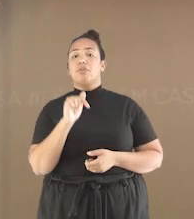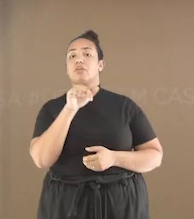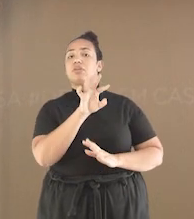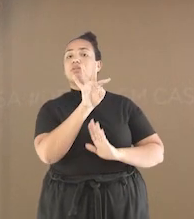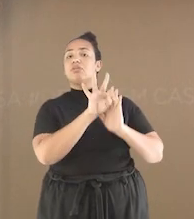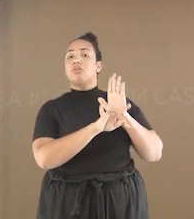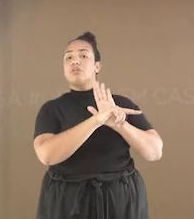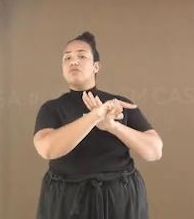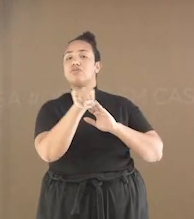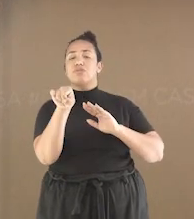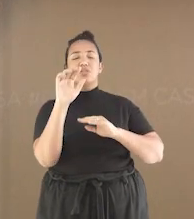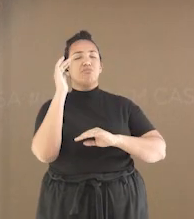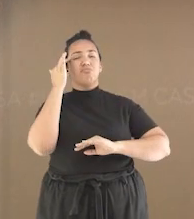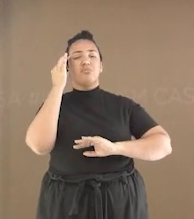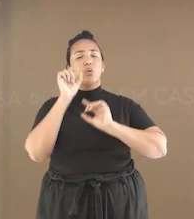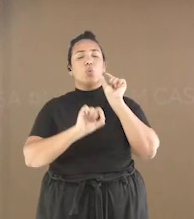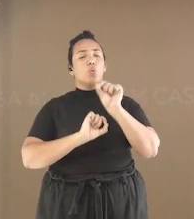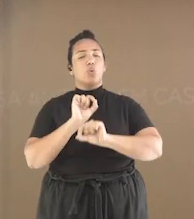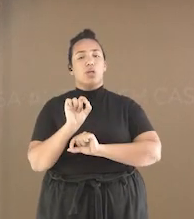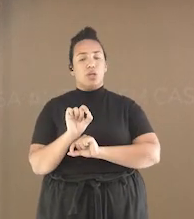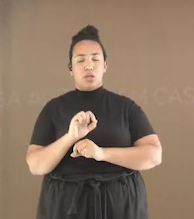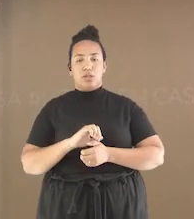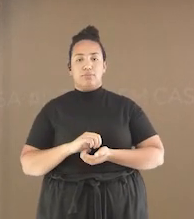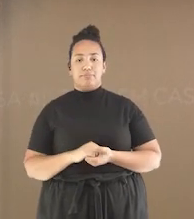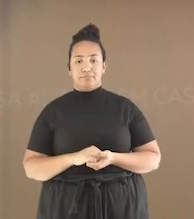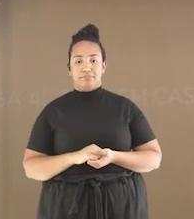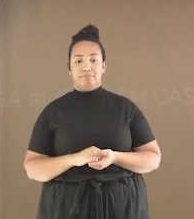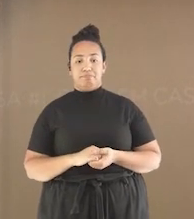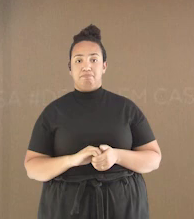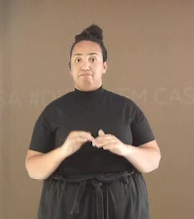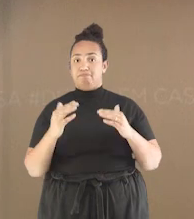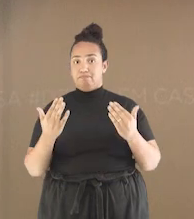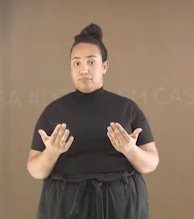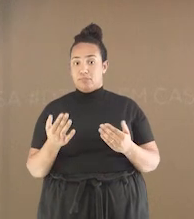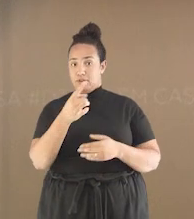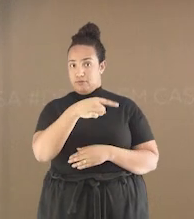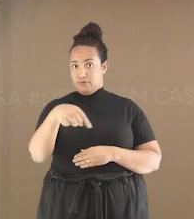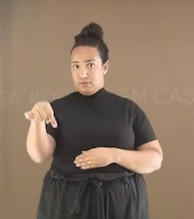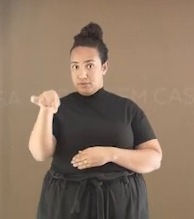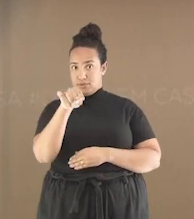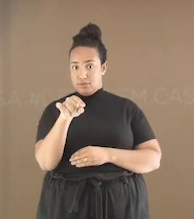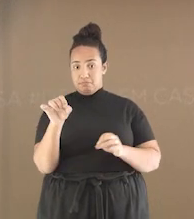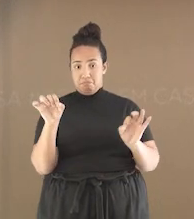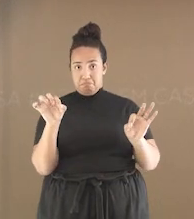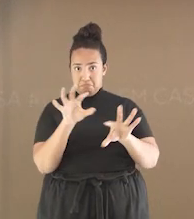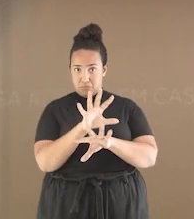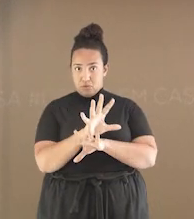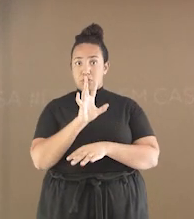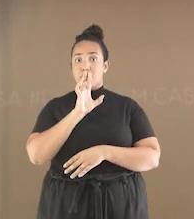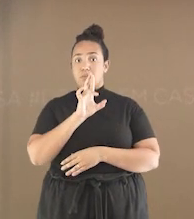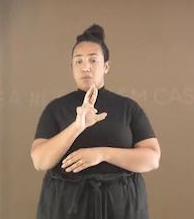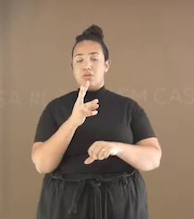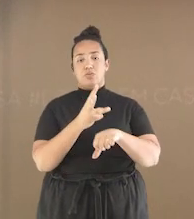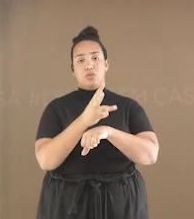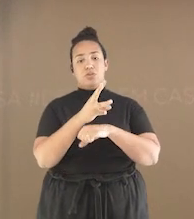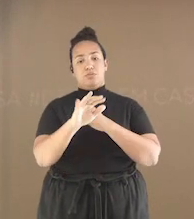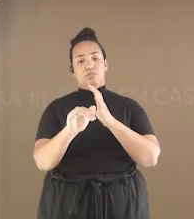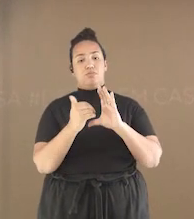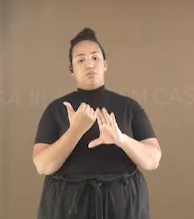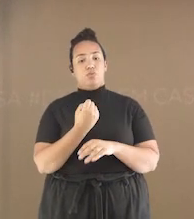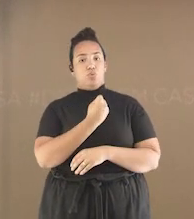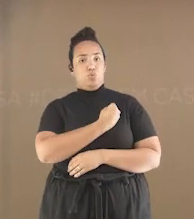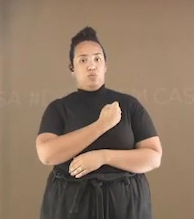que acabou de ler. E aí, você vai enviar aqui, ó, pelo WhatsApp, pelo número 27